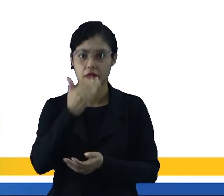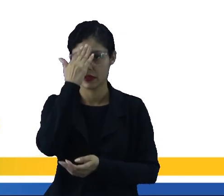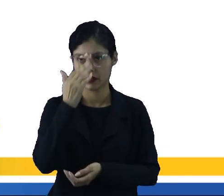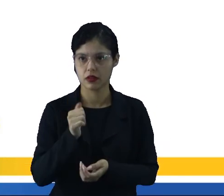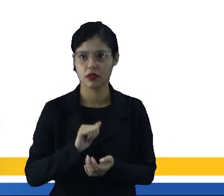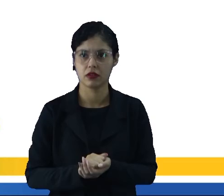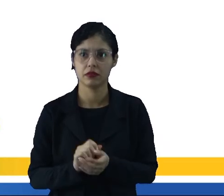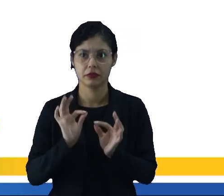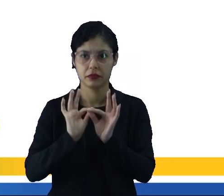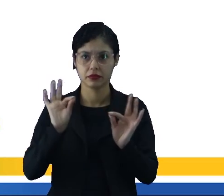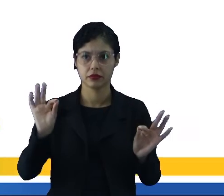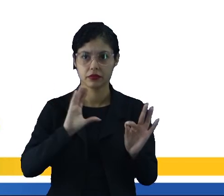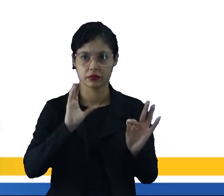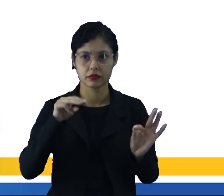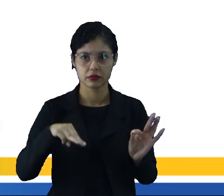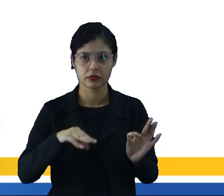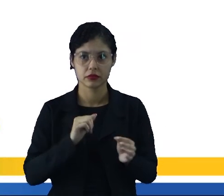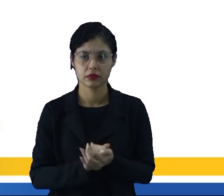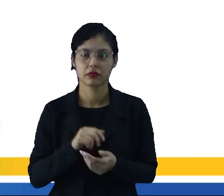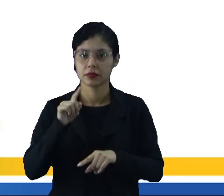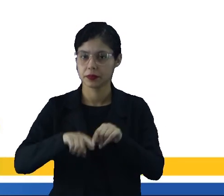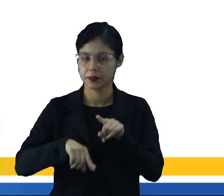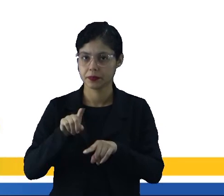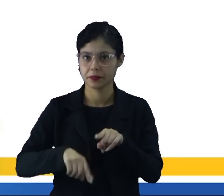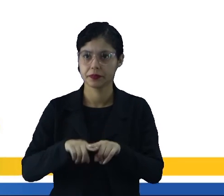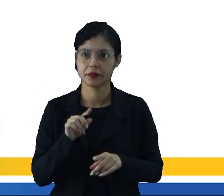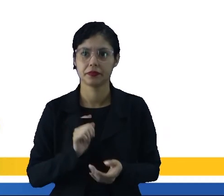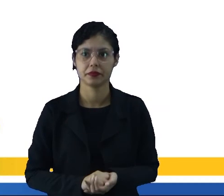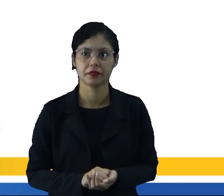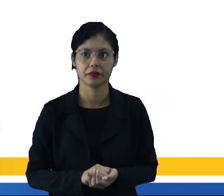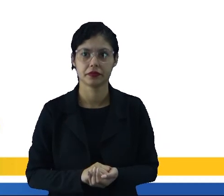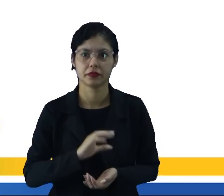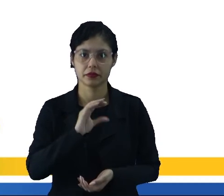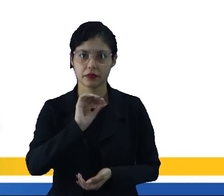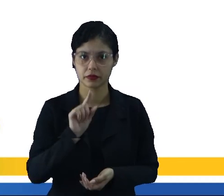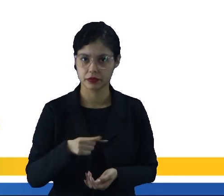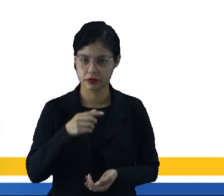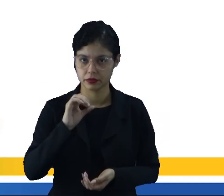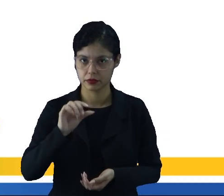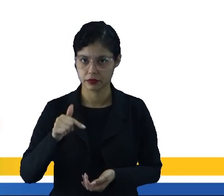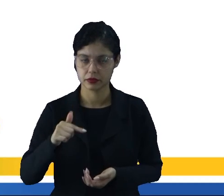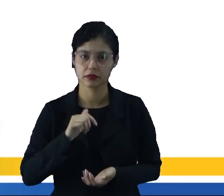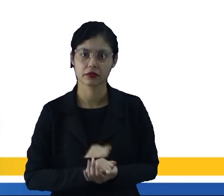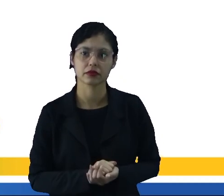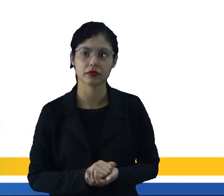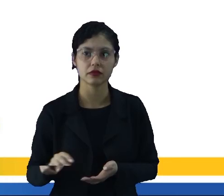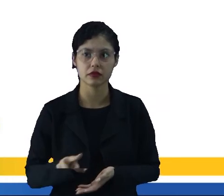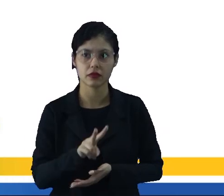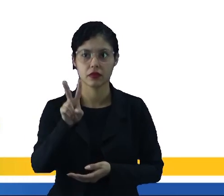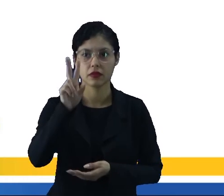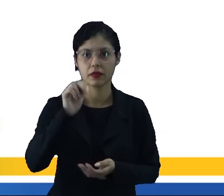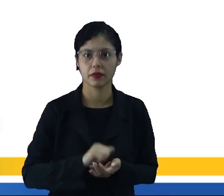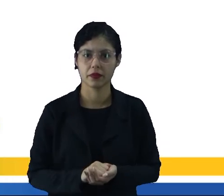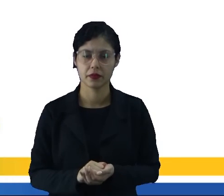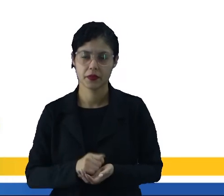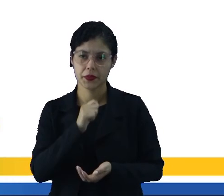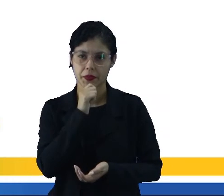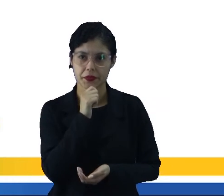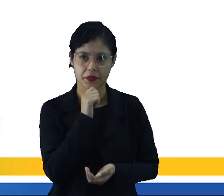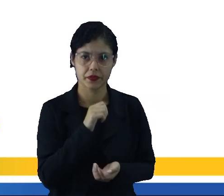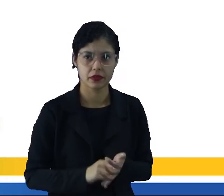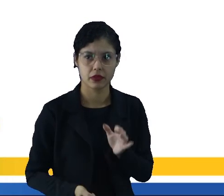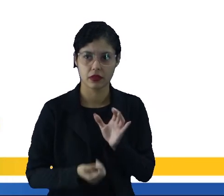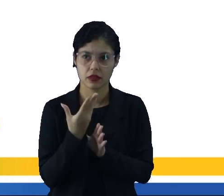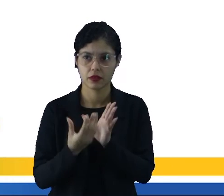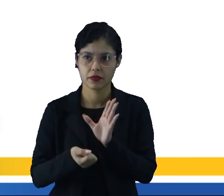o centímetro quadrado desse material custa 0,07 o valor gasto olha aqui para